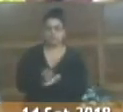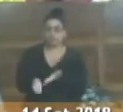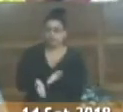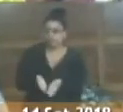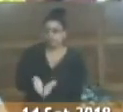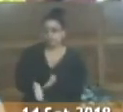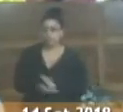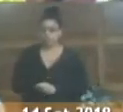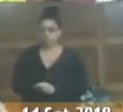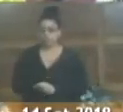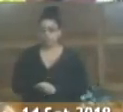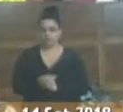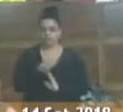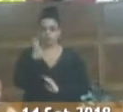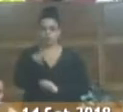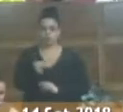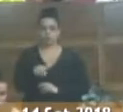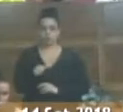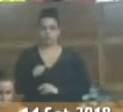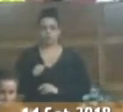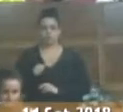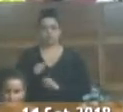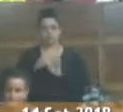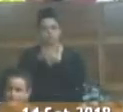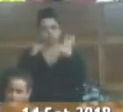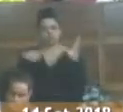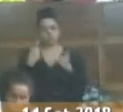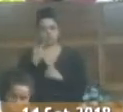Não judiar, deixa a gente pescar.